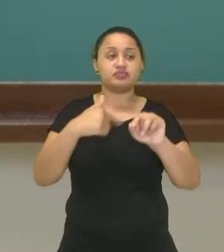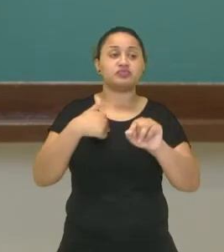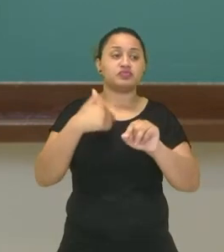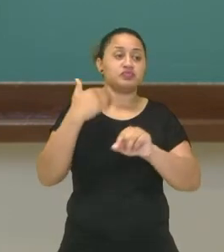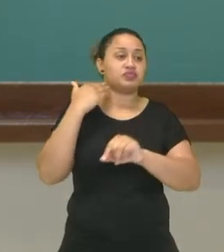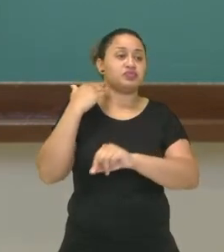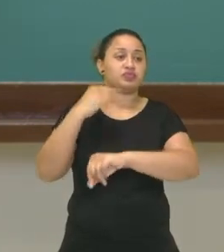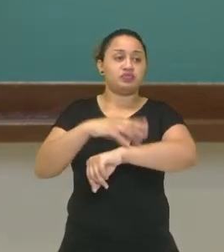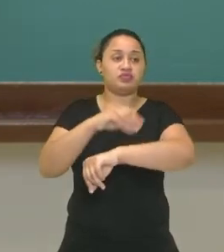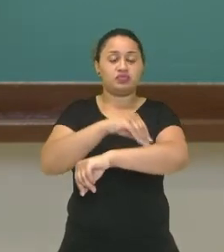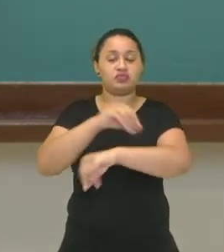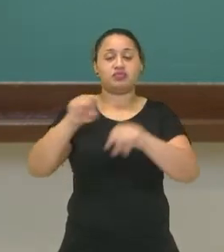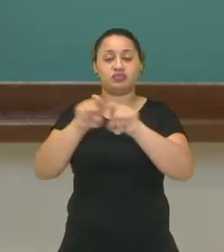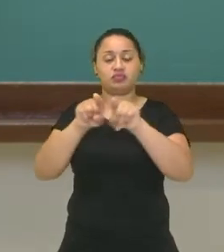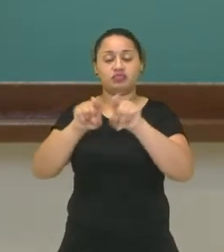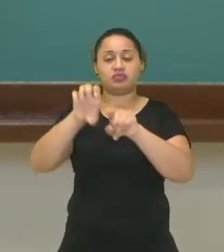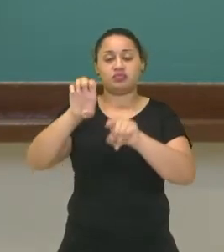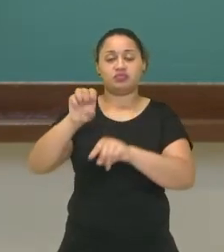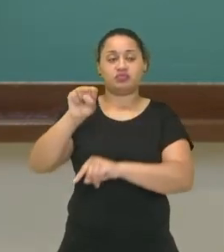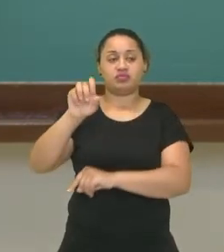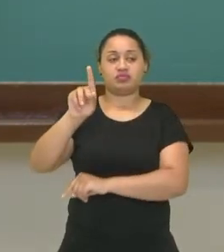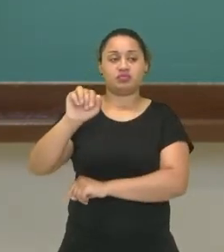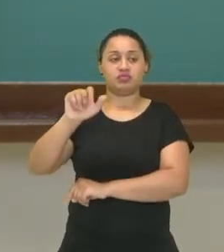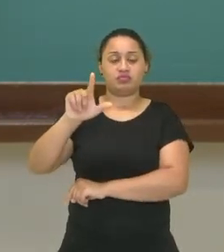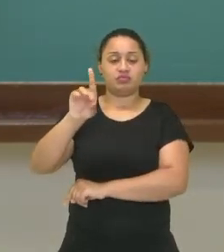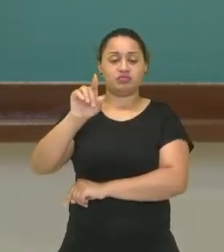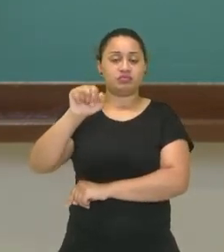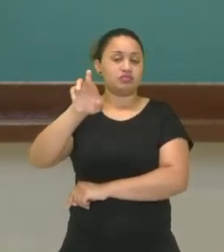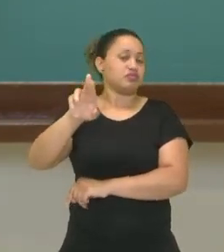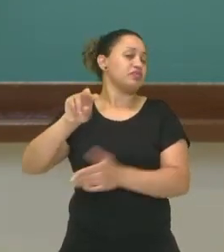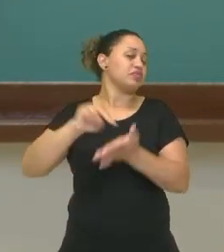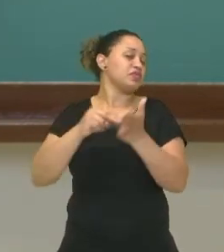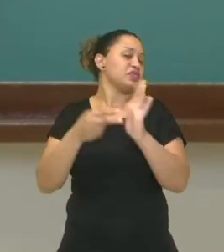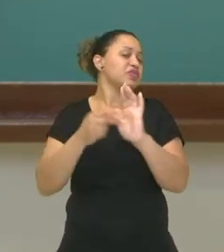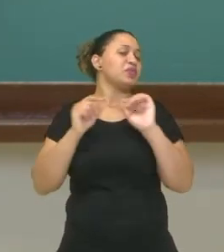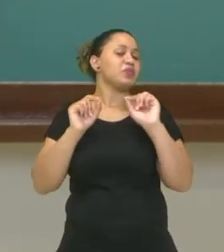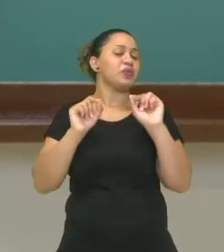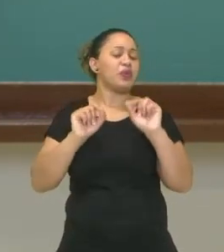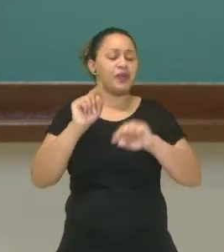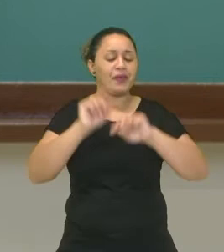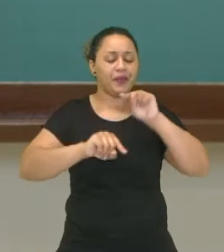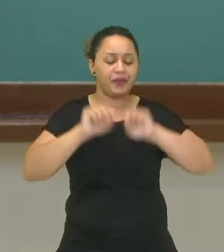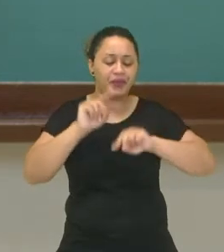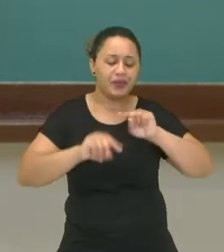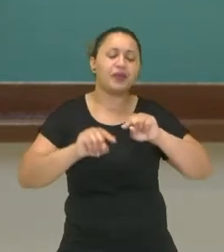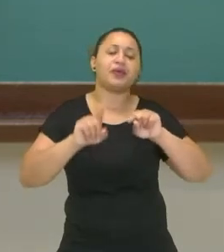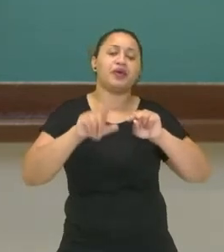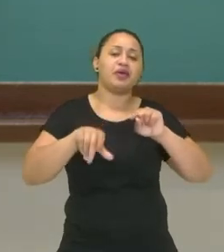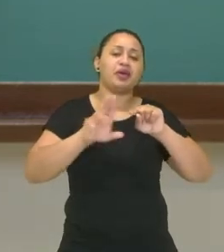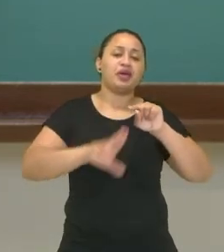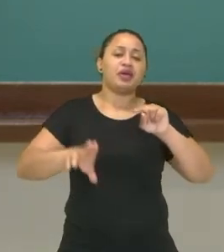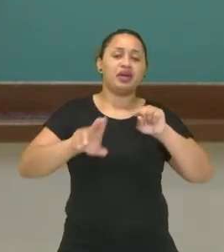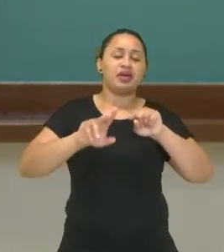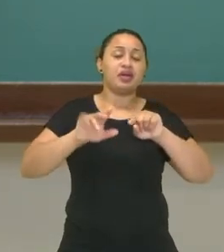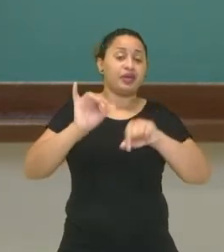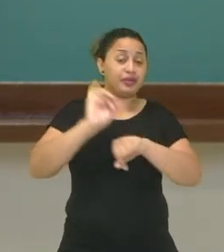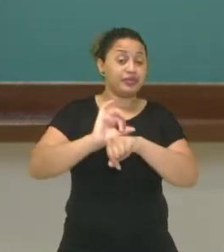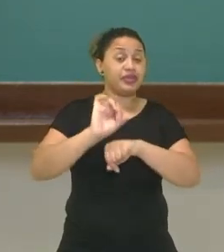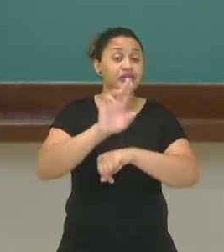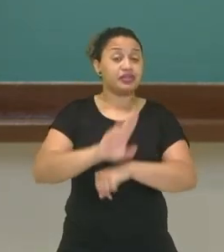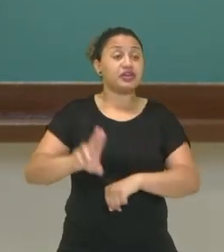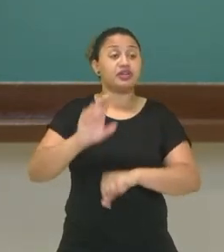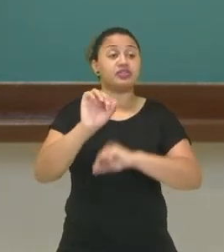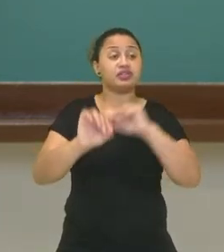espaldar. O que eram isso? Eram instrumentos que eram utilizados principalmente